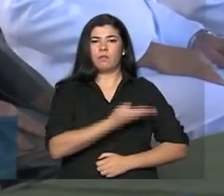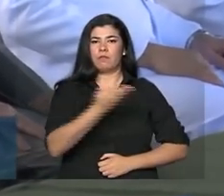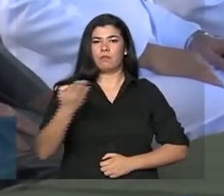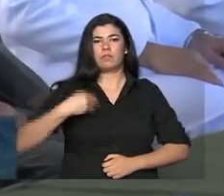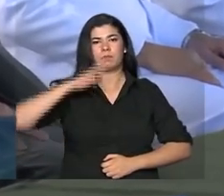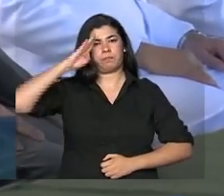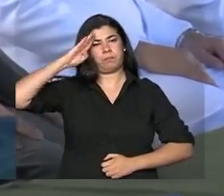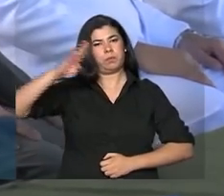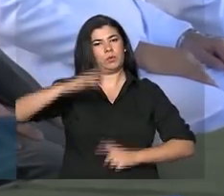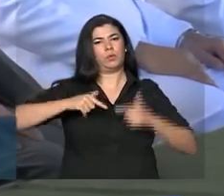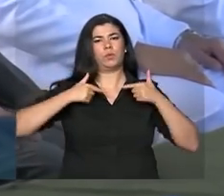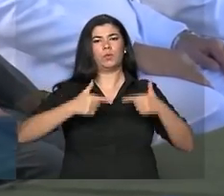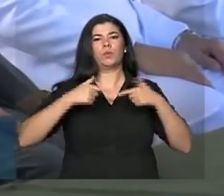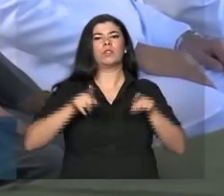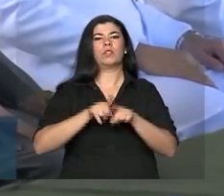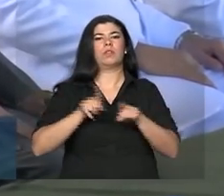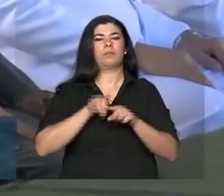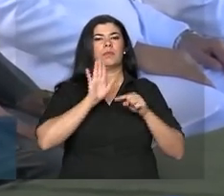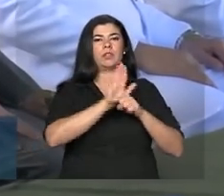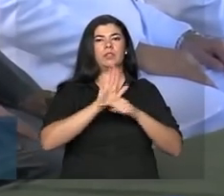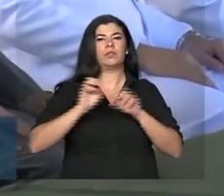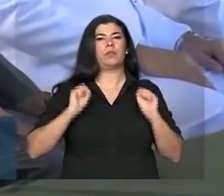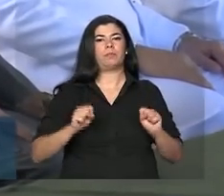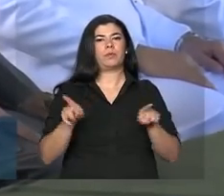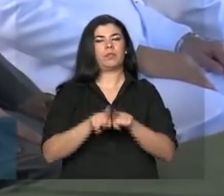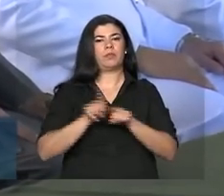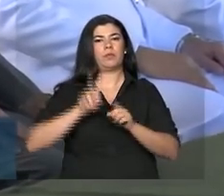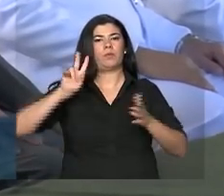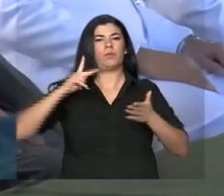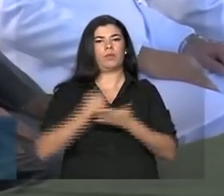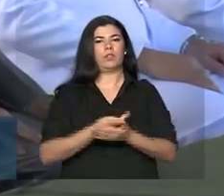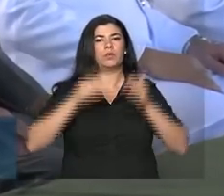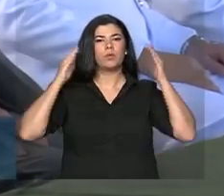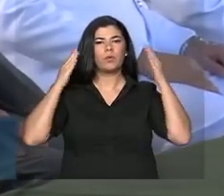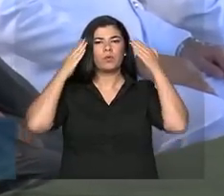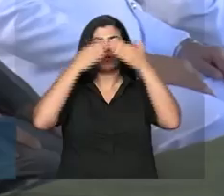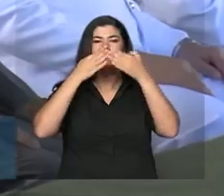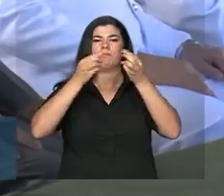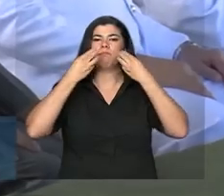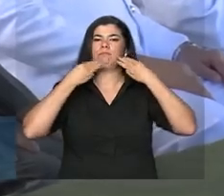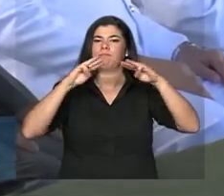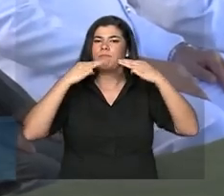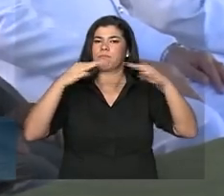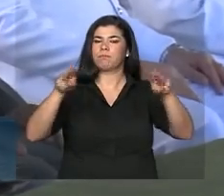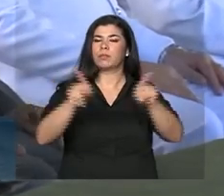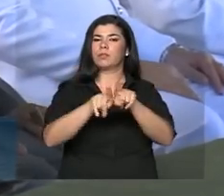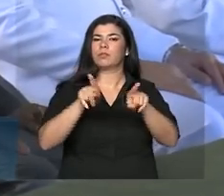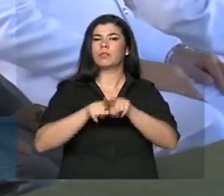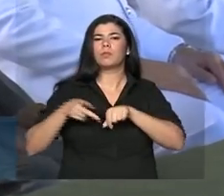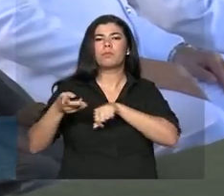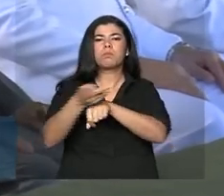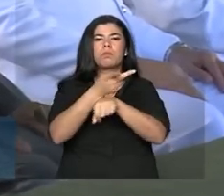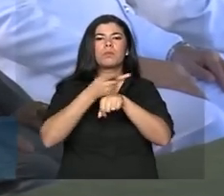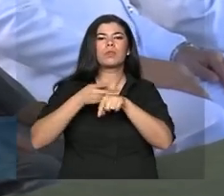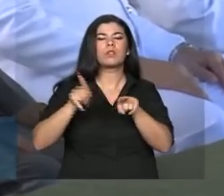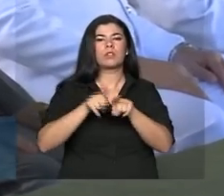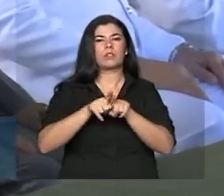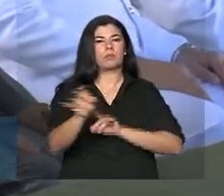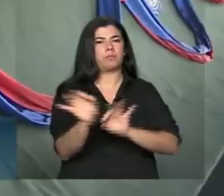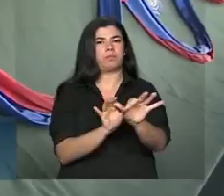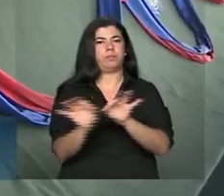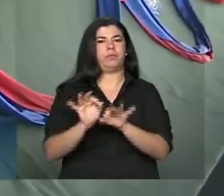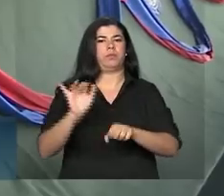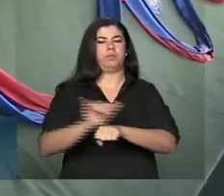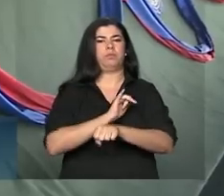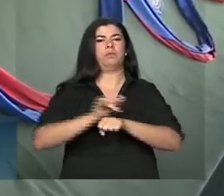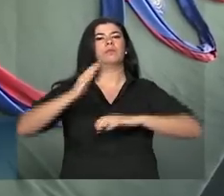combatentes contribui para que o Exército mantenha o foco nas missões precípuas, buscando a